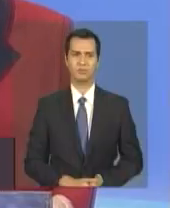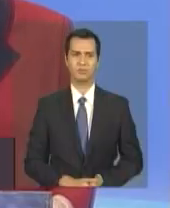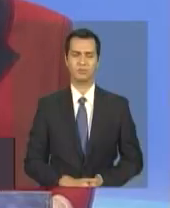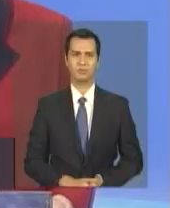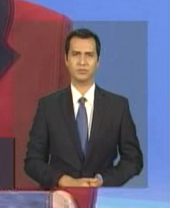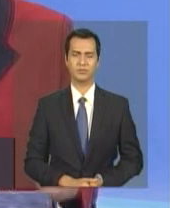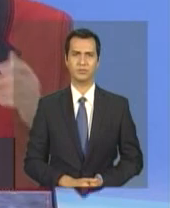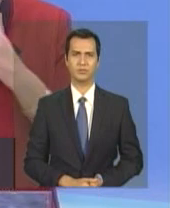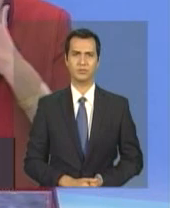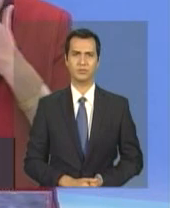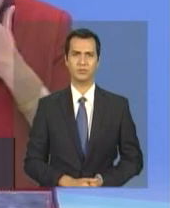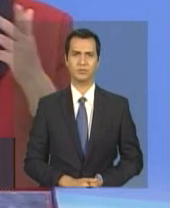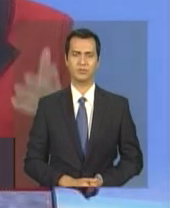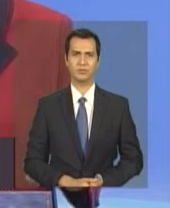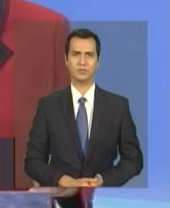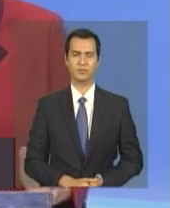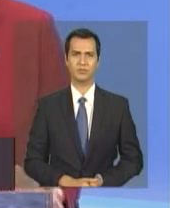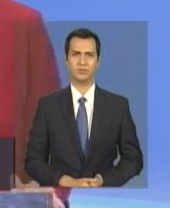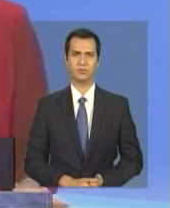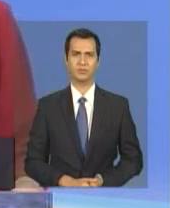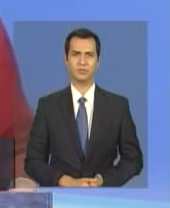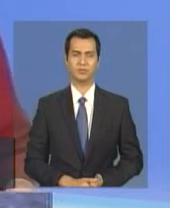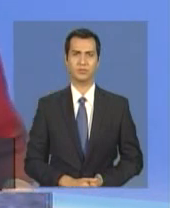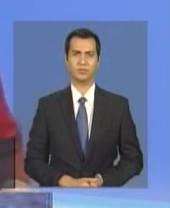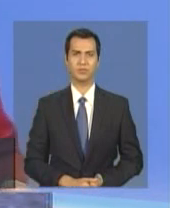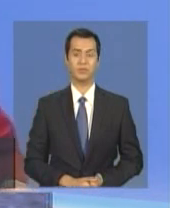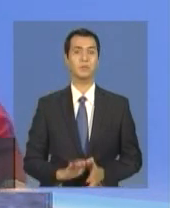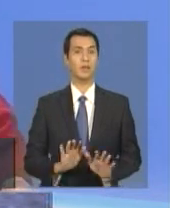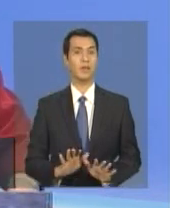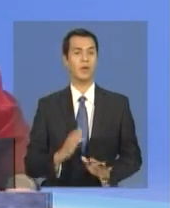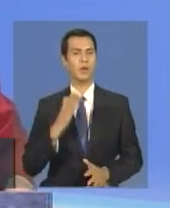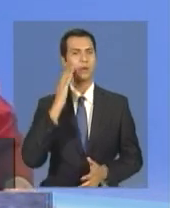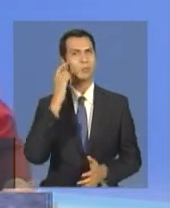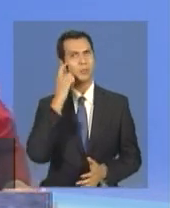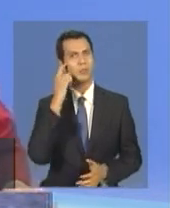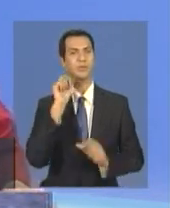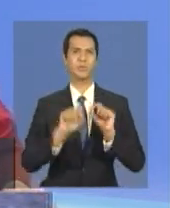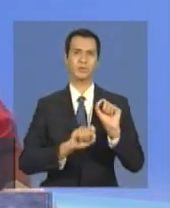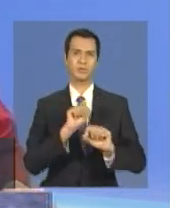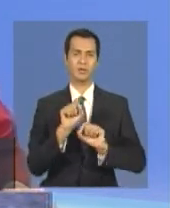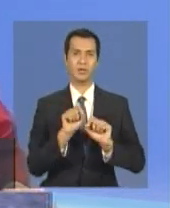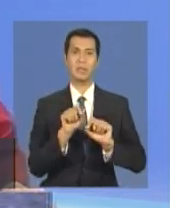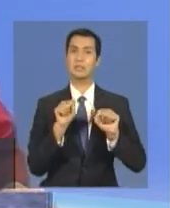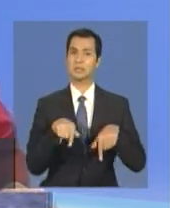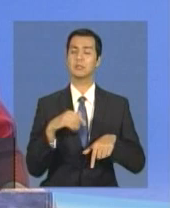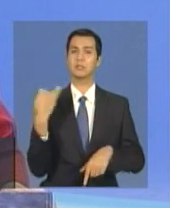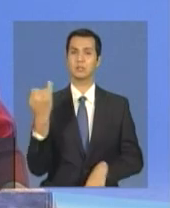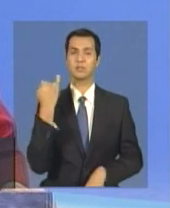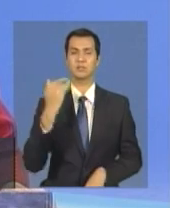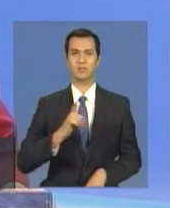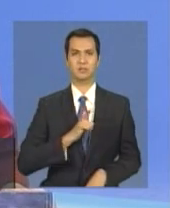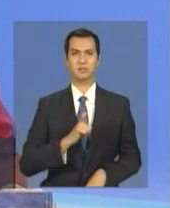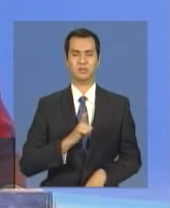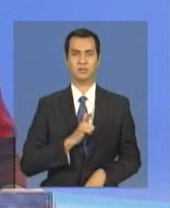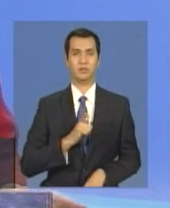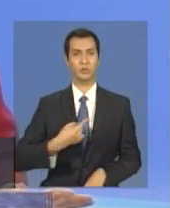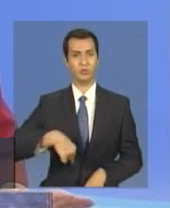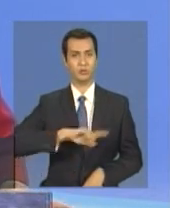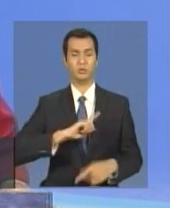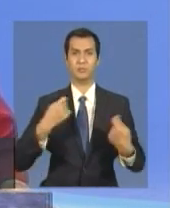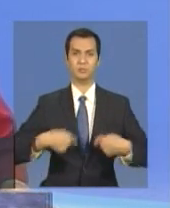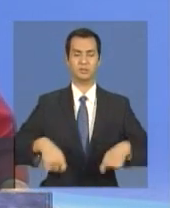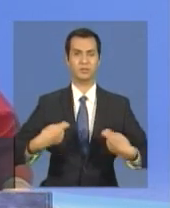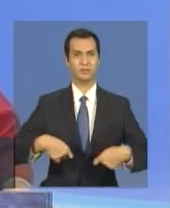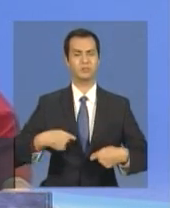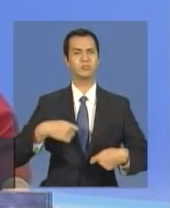Agora, eu acredito que tem um elemento aqui que é essencial, e eu acho que a gente tem de